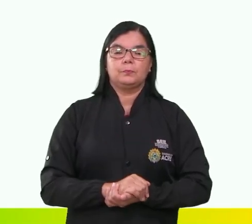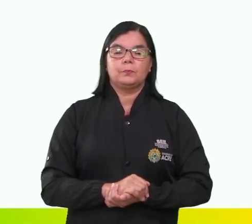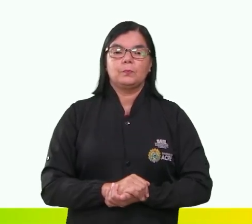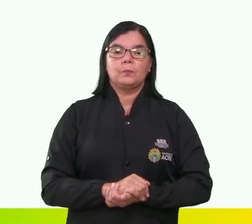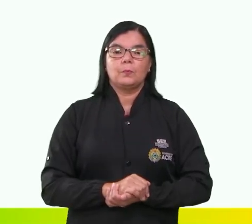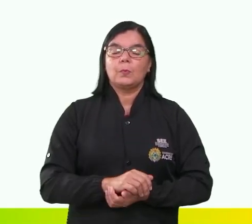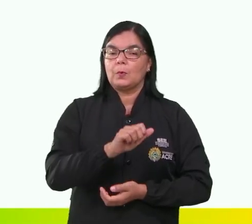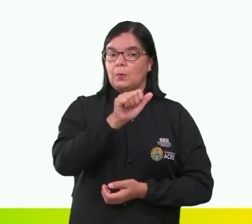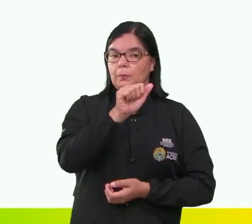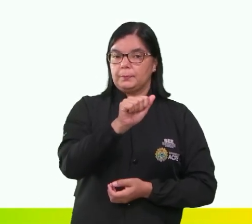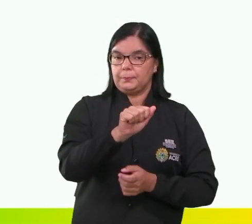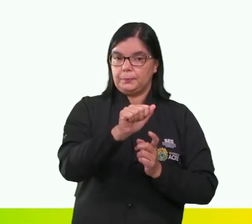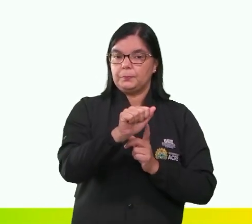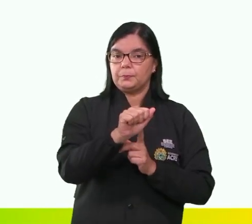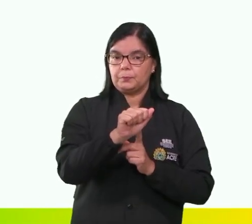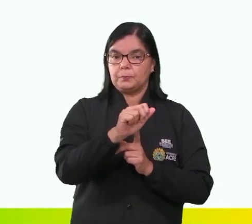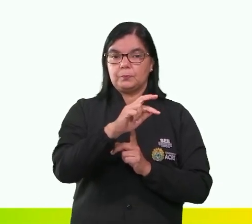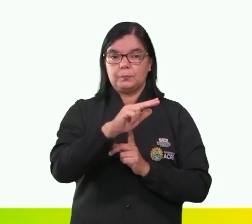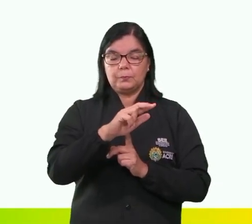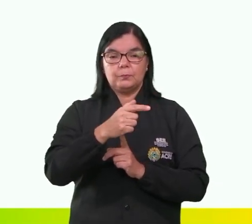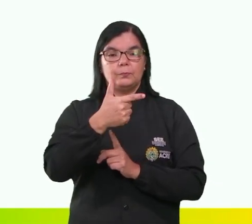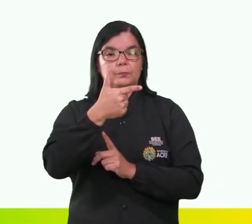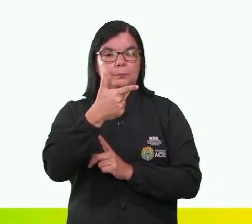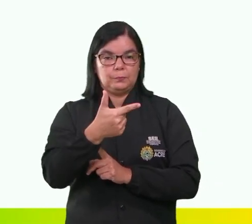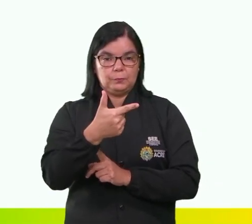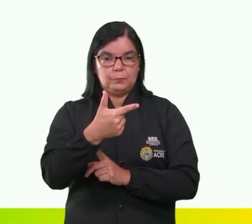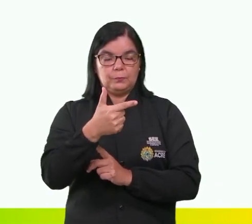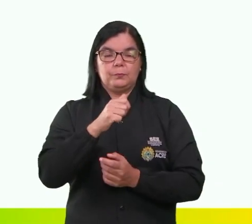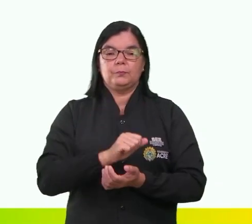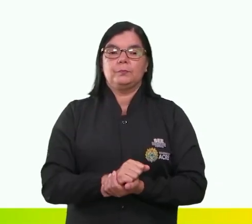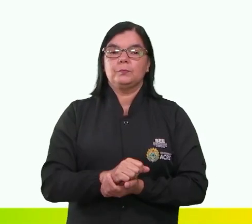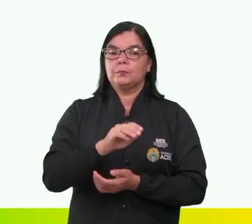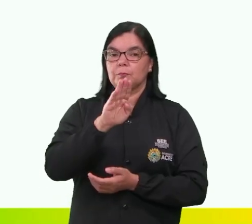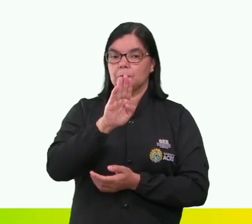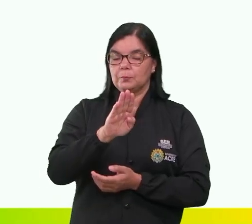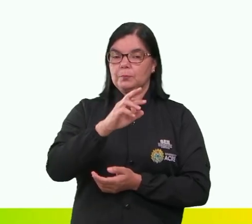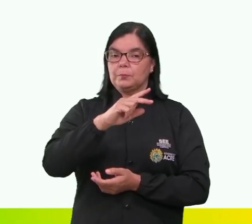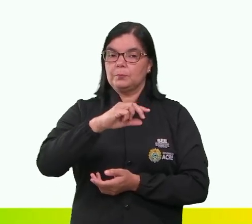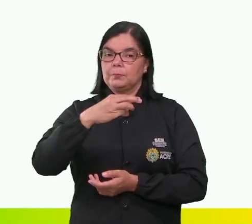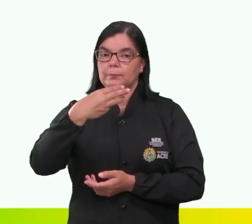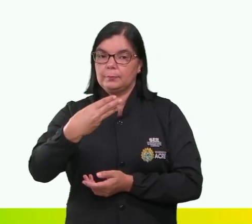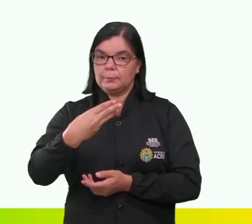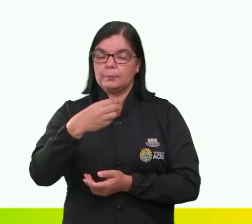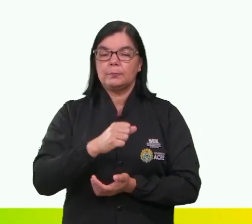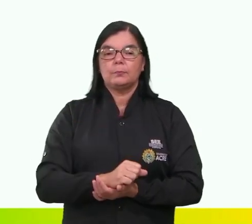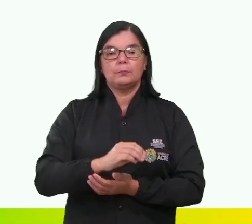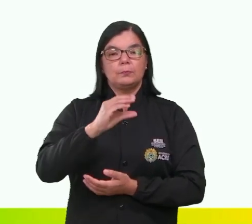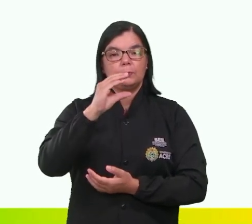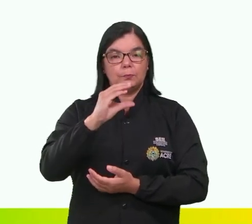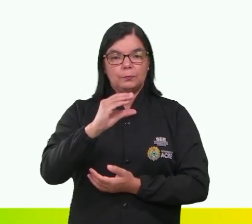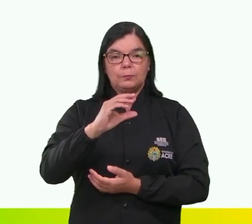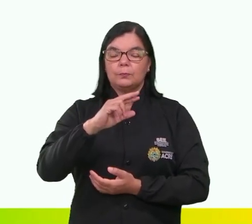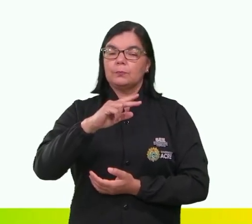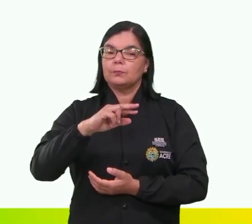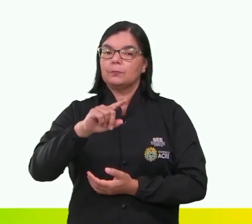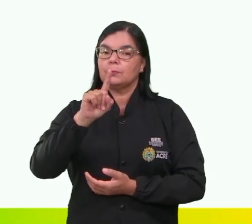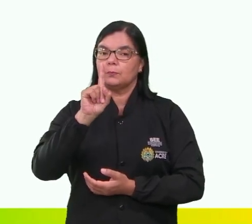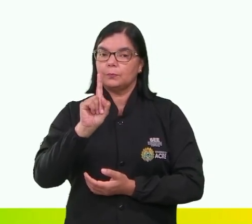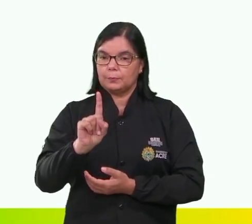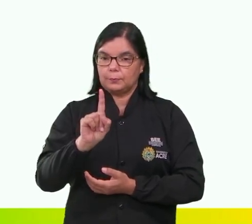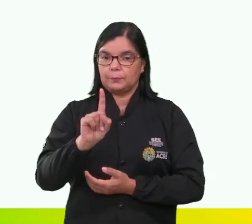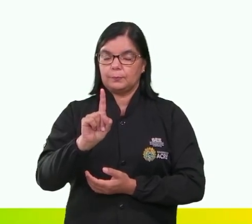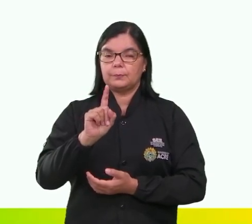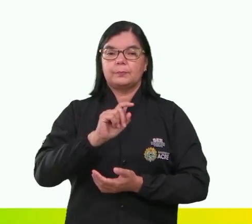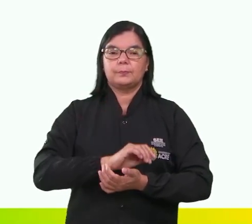onde o A é igual a 2, o B é igual a 3 e o C